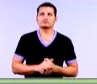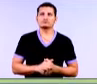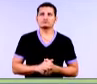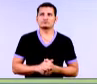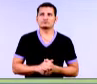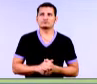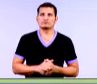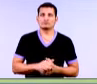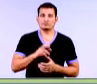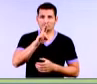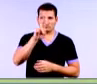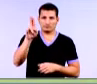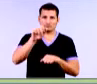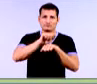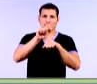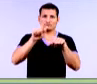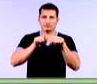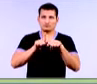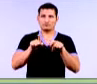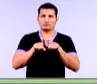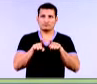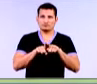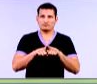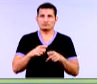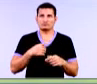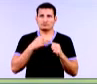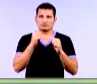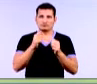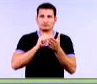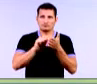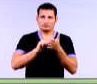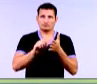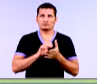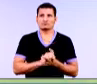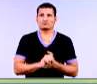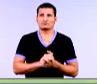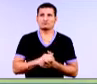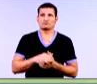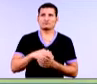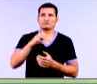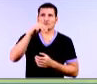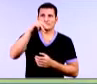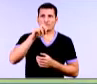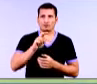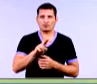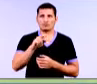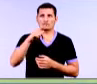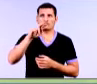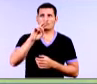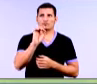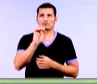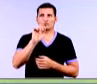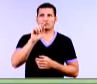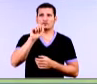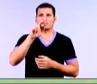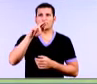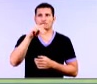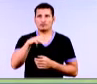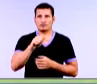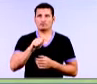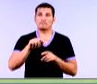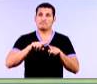o nome do algoritmo, ele passa por isso. Eu poderia escrever aqui, meu programa, mas por uma